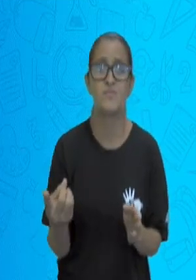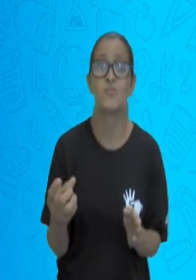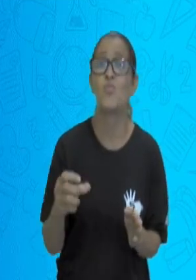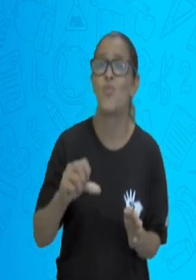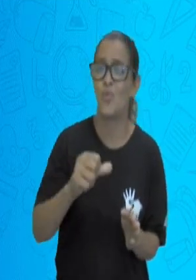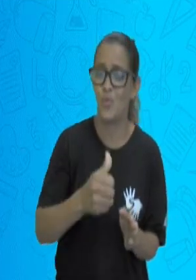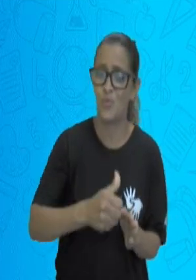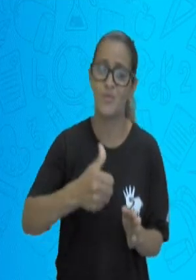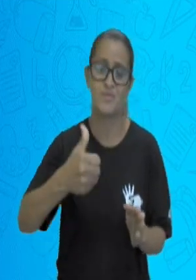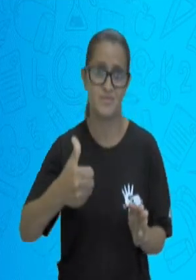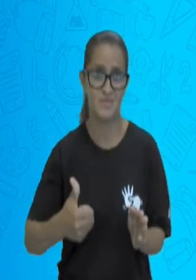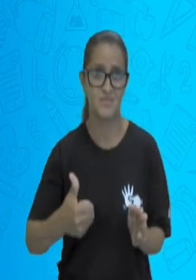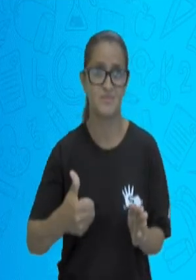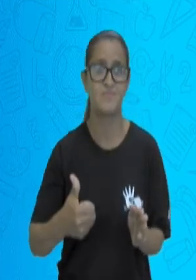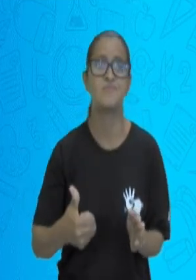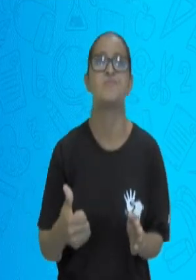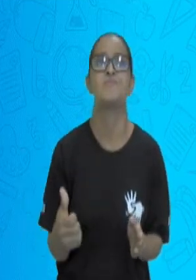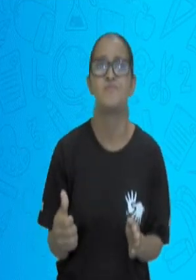é o 11.